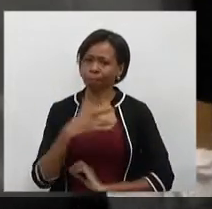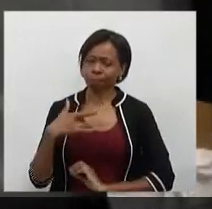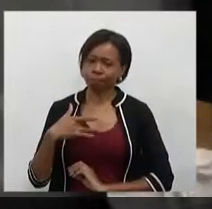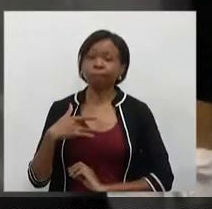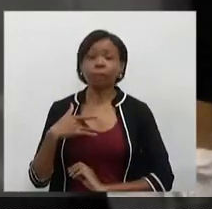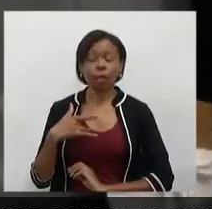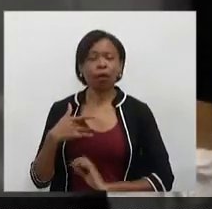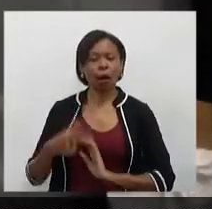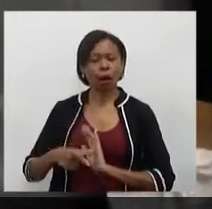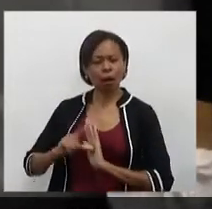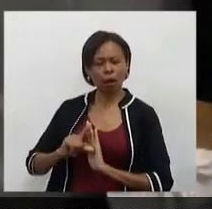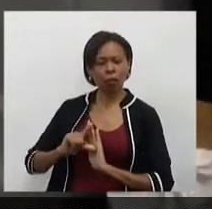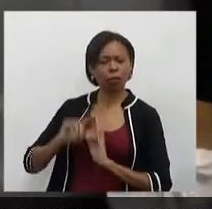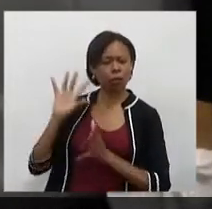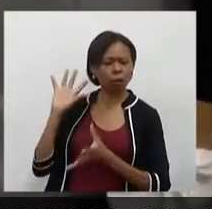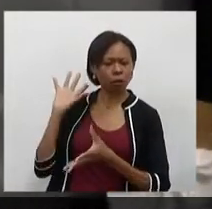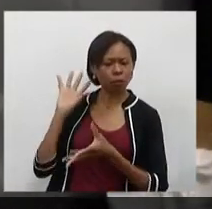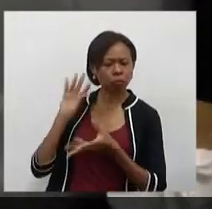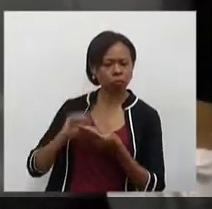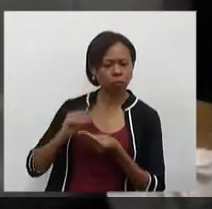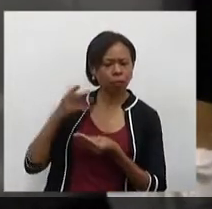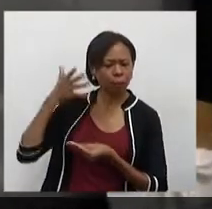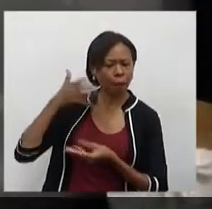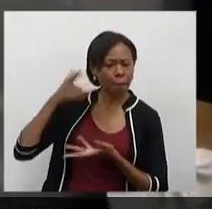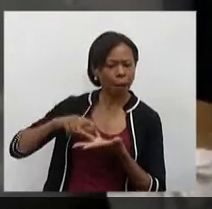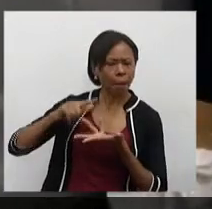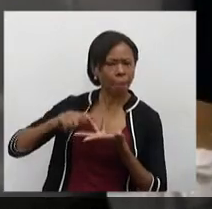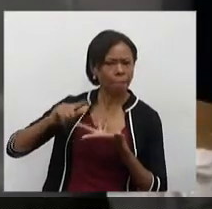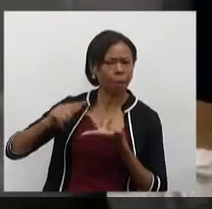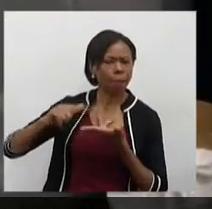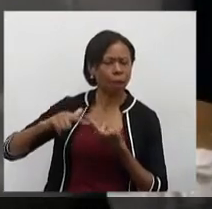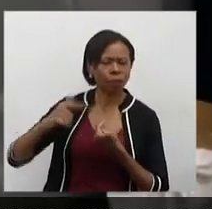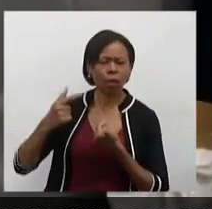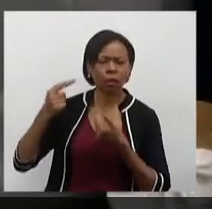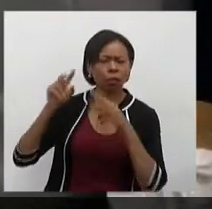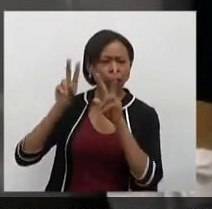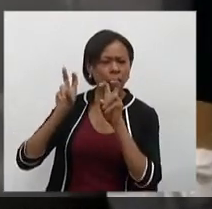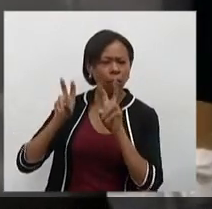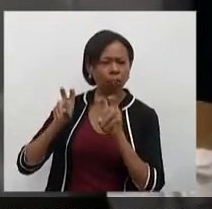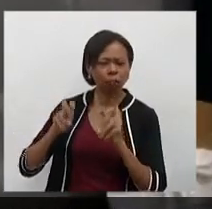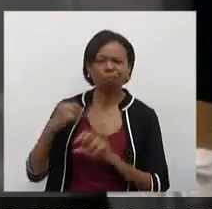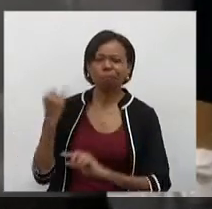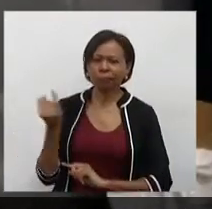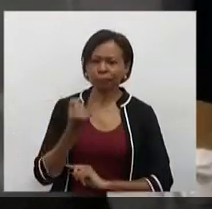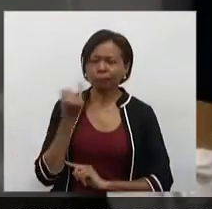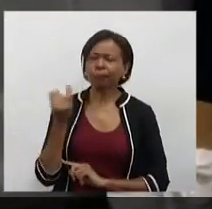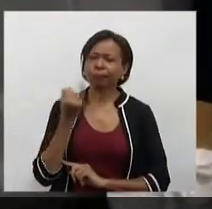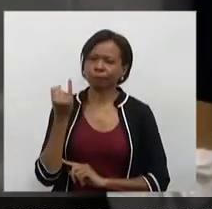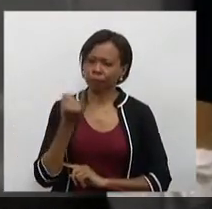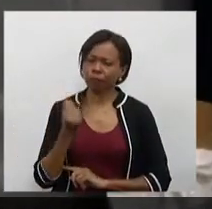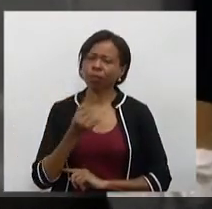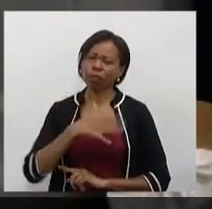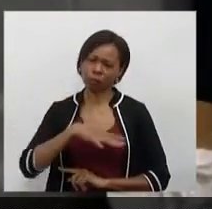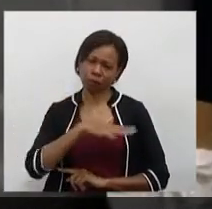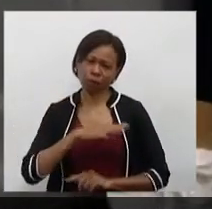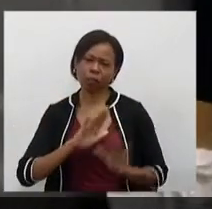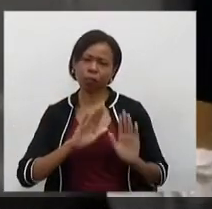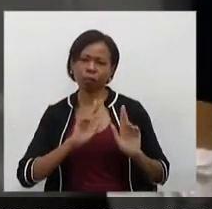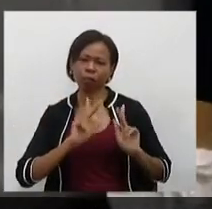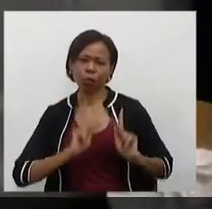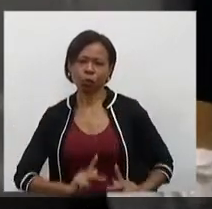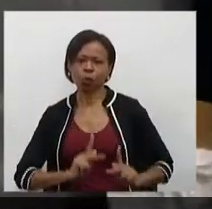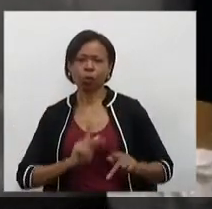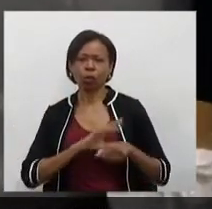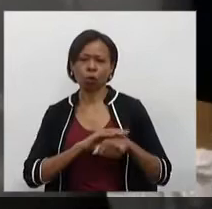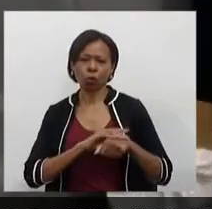uma análise de todo o processo aí, vinculado principalmente aí às populações específicas, né, com comorbidades ou com